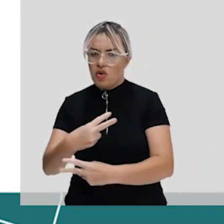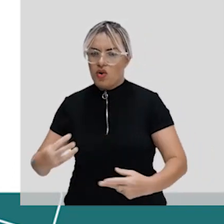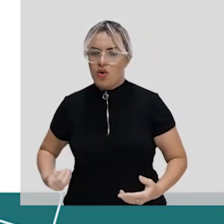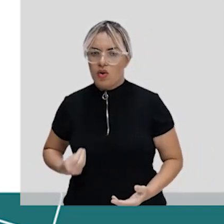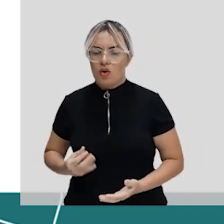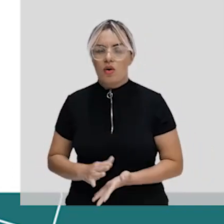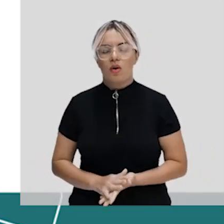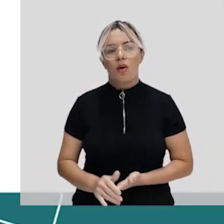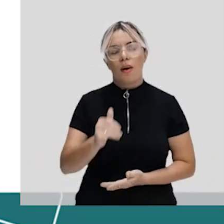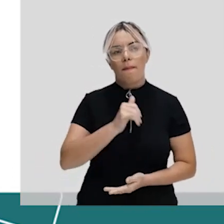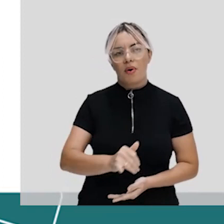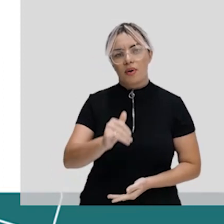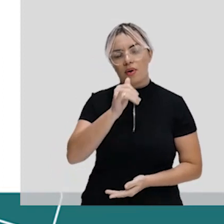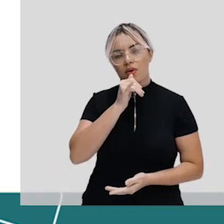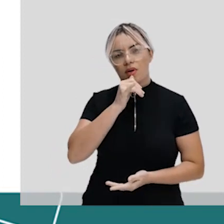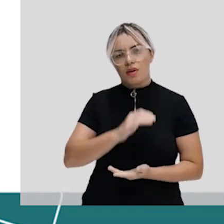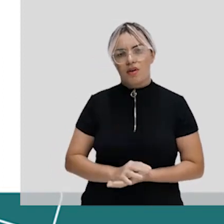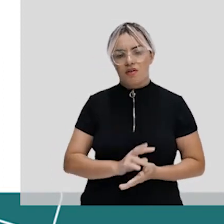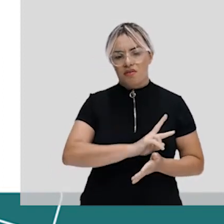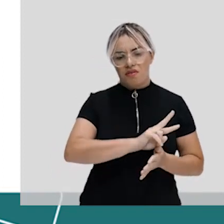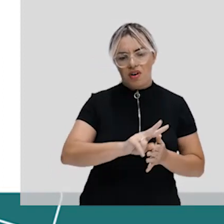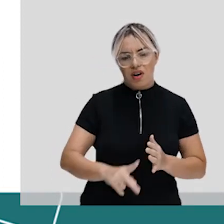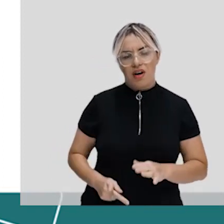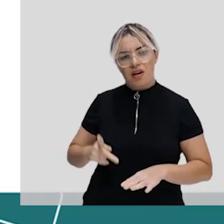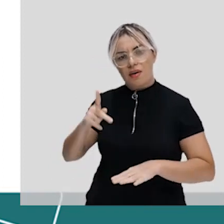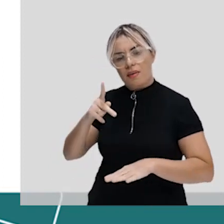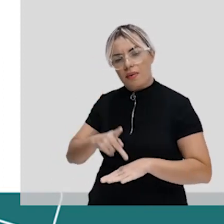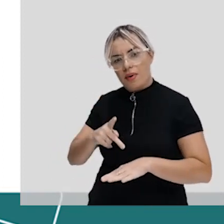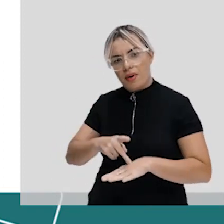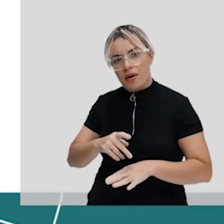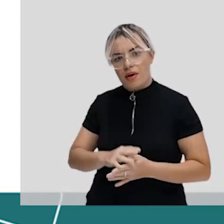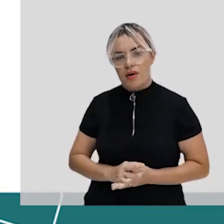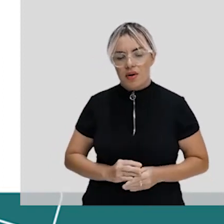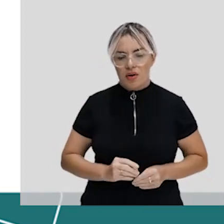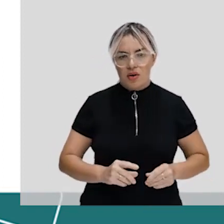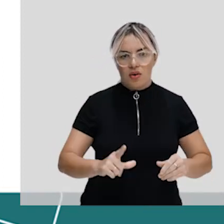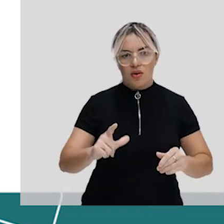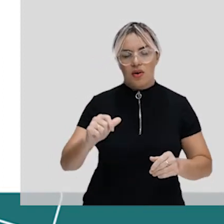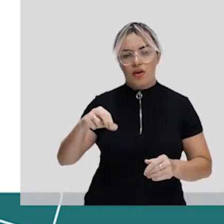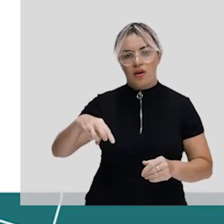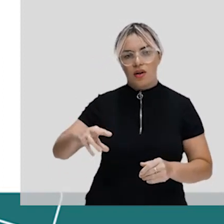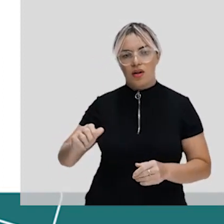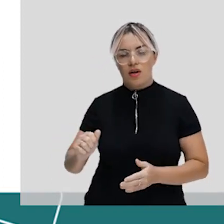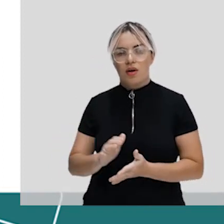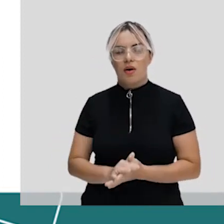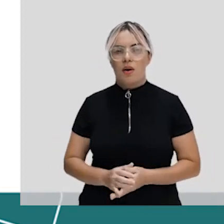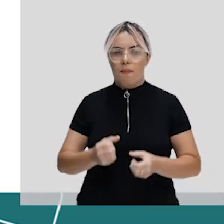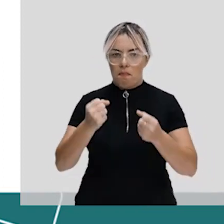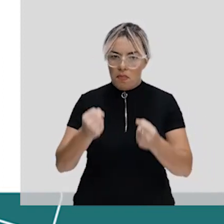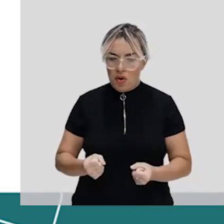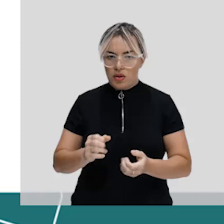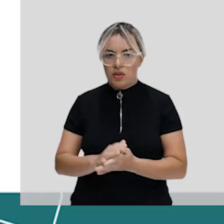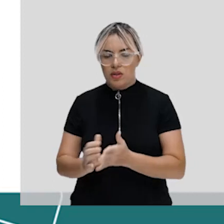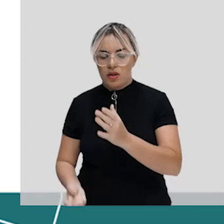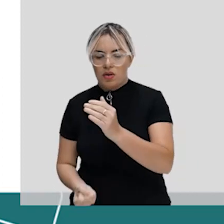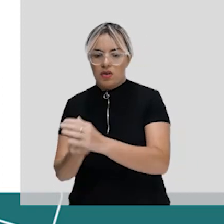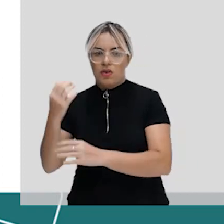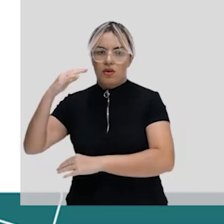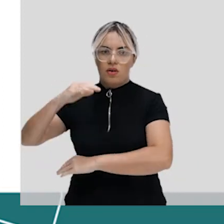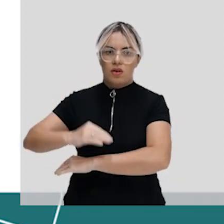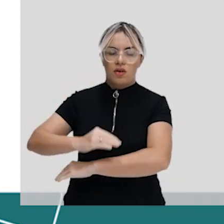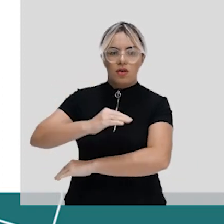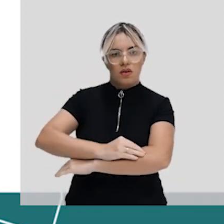com lama, de repente ali naquele local poderia nascer anfíbios. Então, é um exemplo que ele poderia